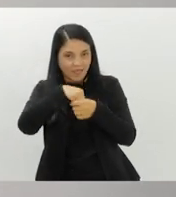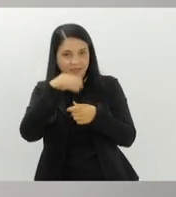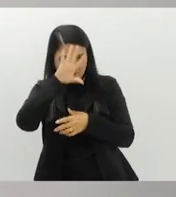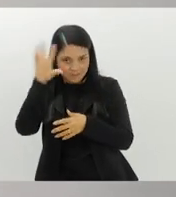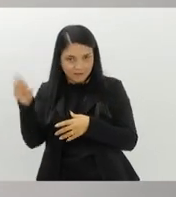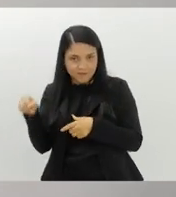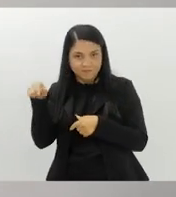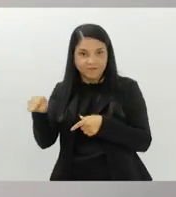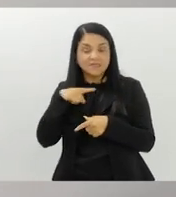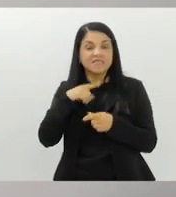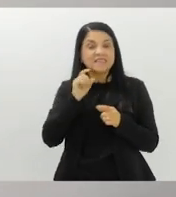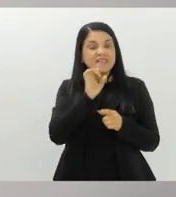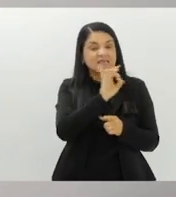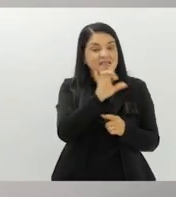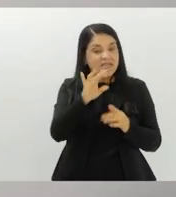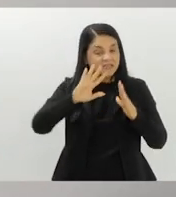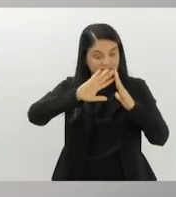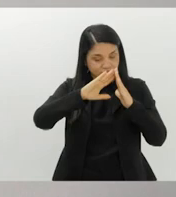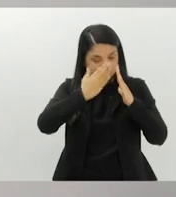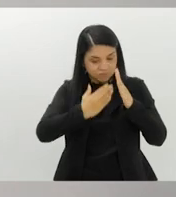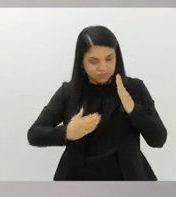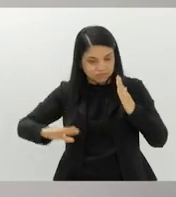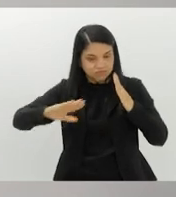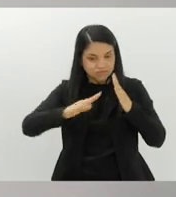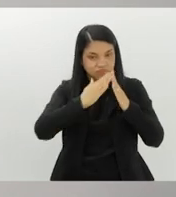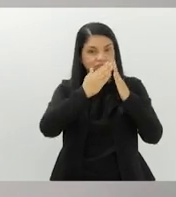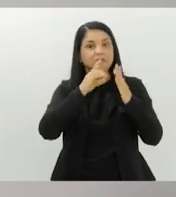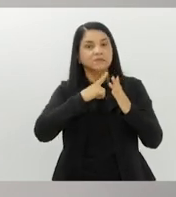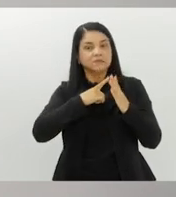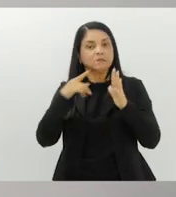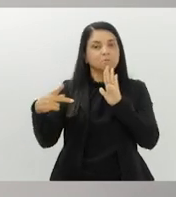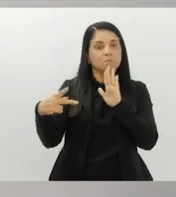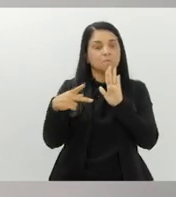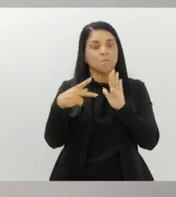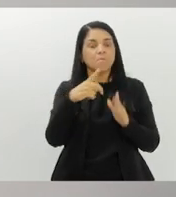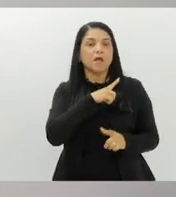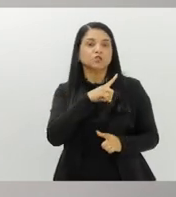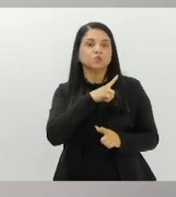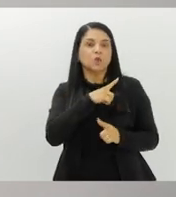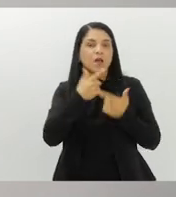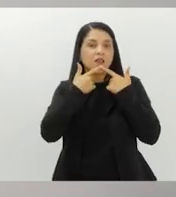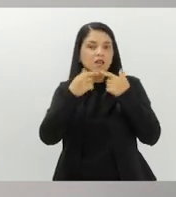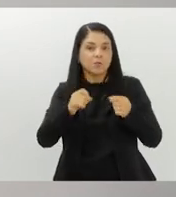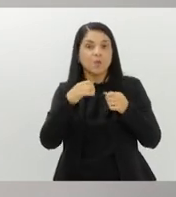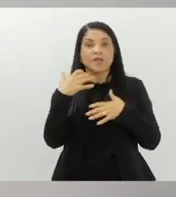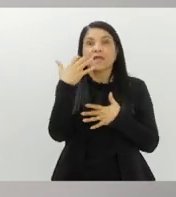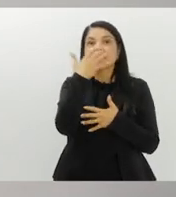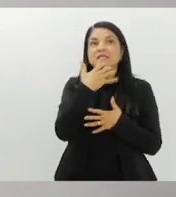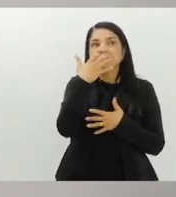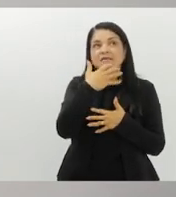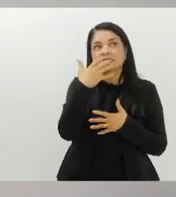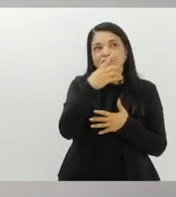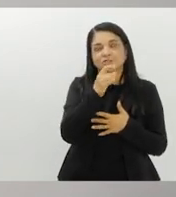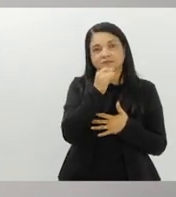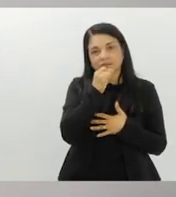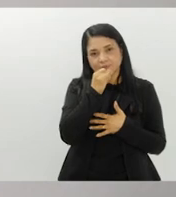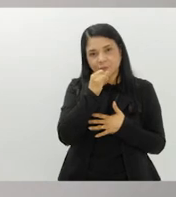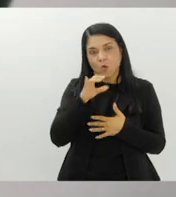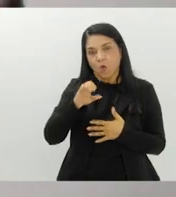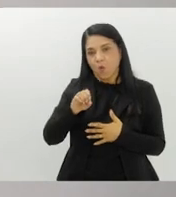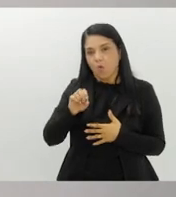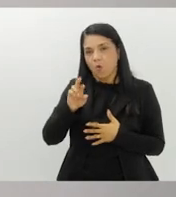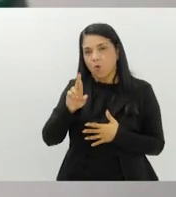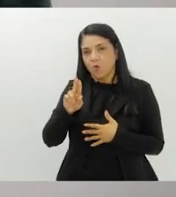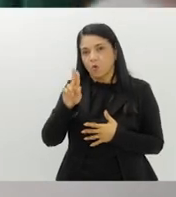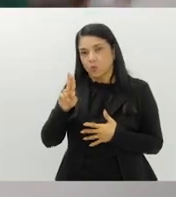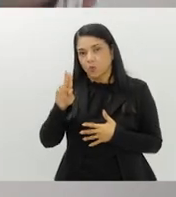uma particularidade entre uma letra e outra. Quando você vai cantar, por exemplo, as cantigas em Yorubá. Eu canto na